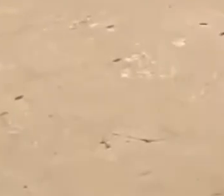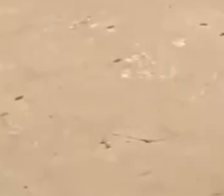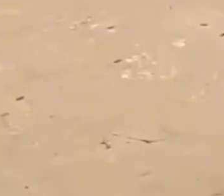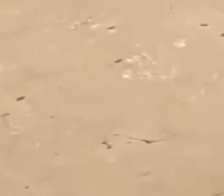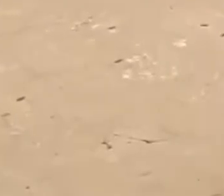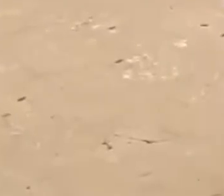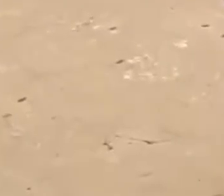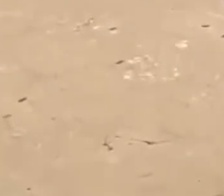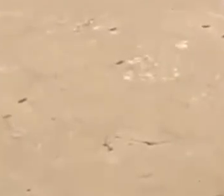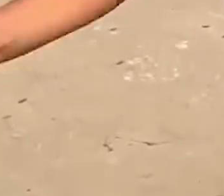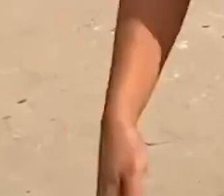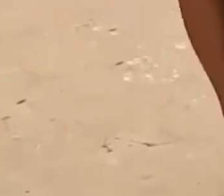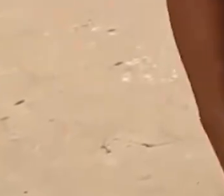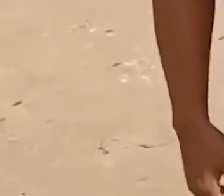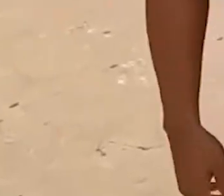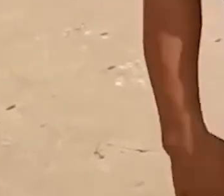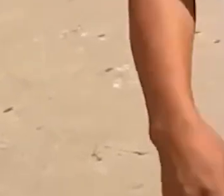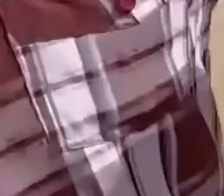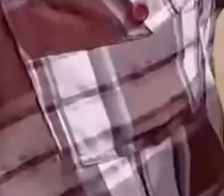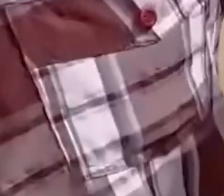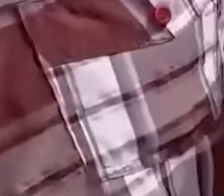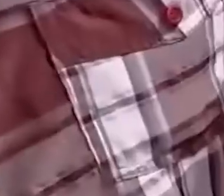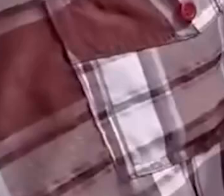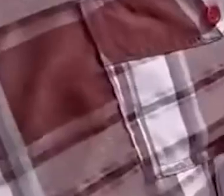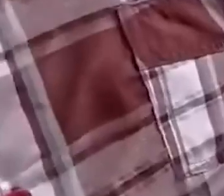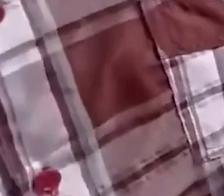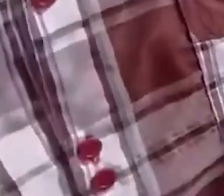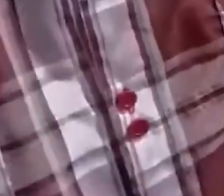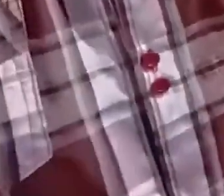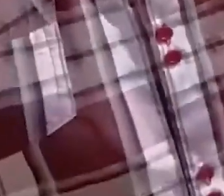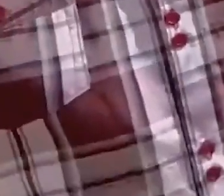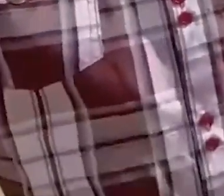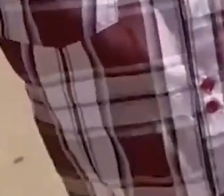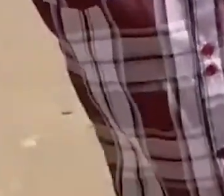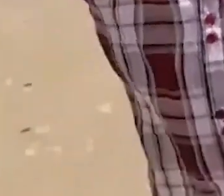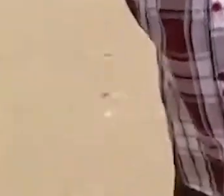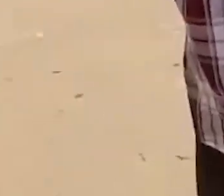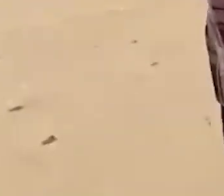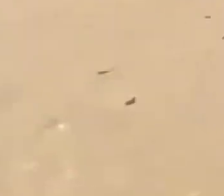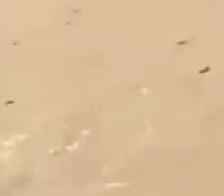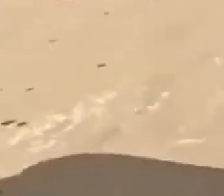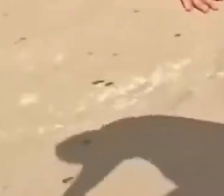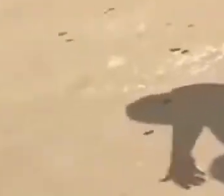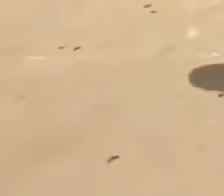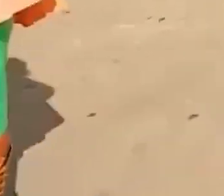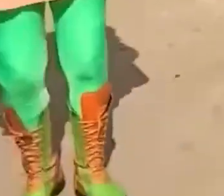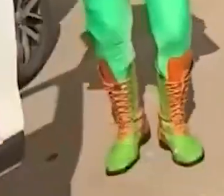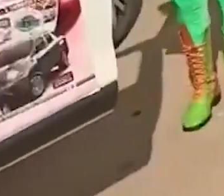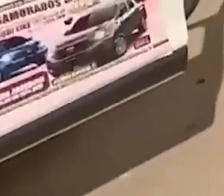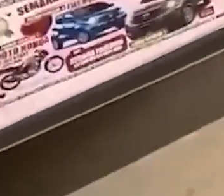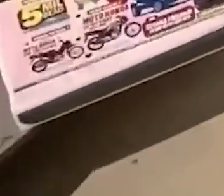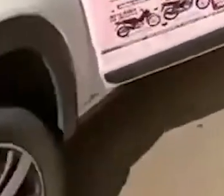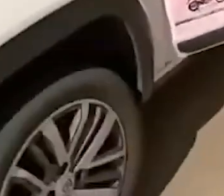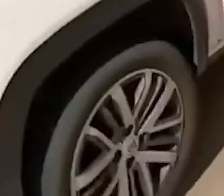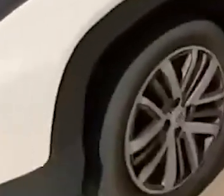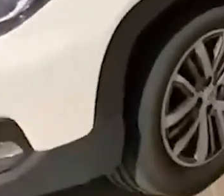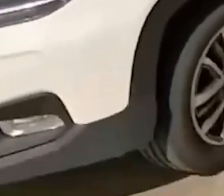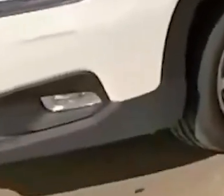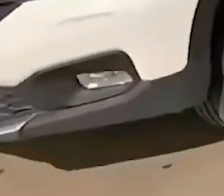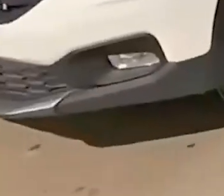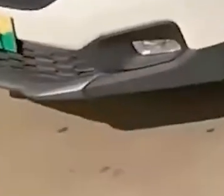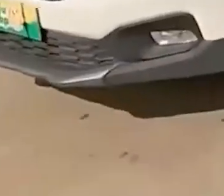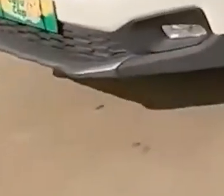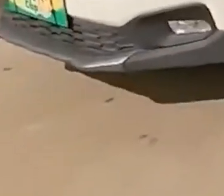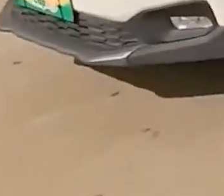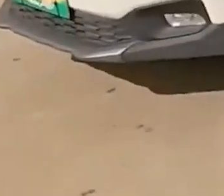hábito de comprar, mas dessa vez comprei e mudei de vida. E agora? E o carrão é bonito, fala sério. Muito bonito. Ah, entra aí, entra aí.